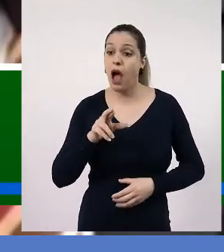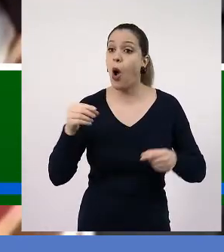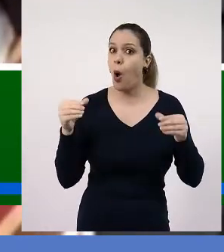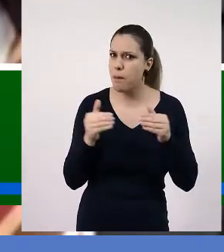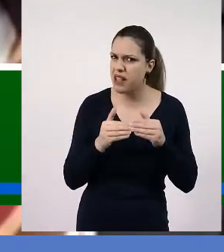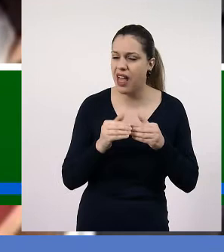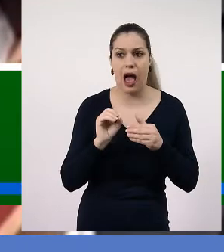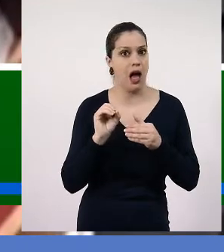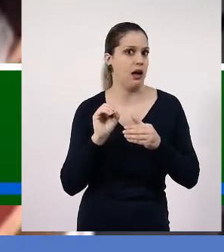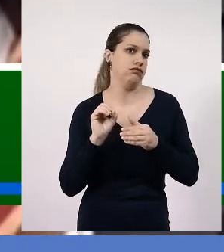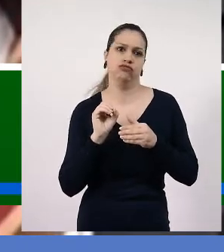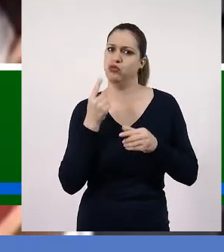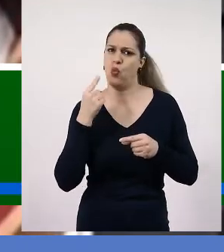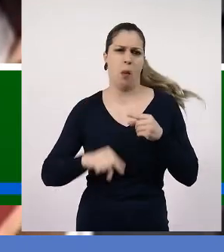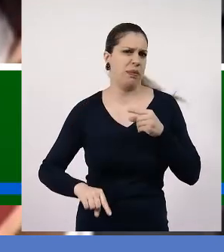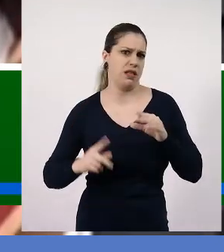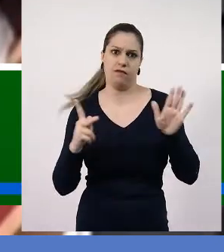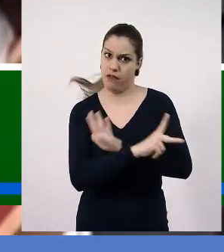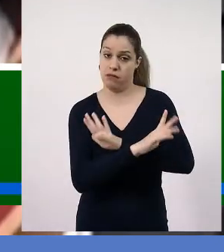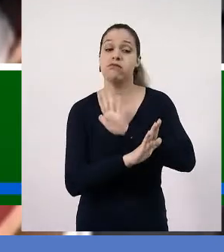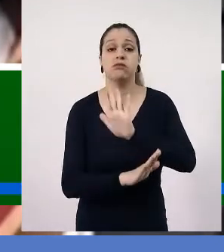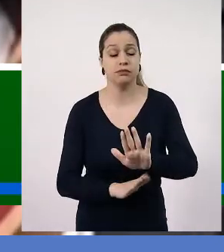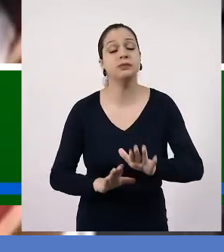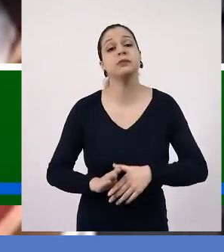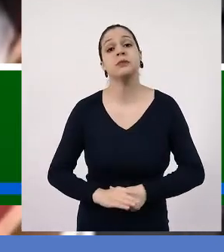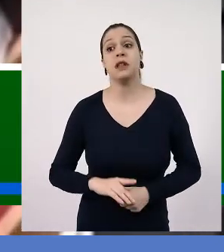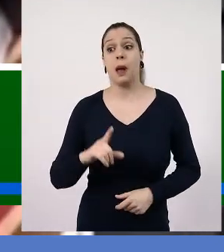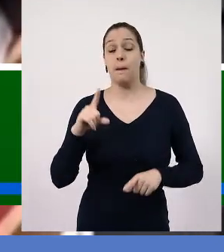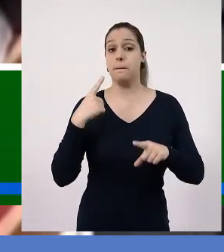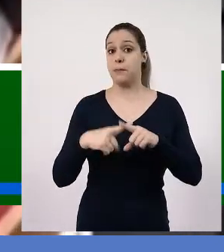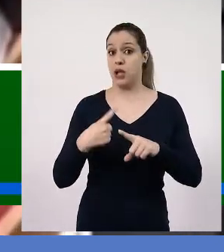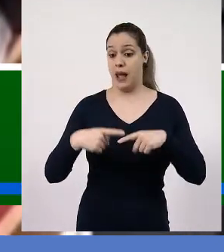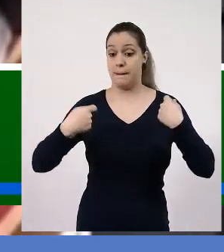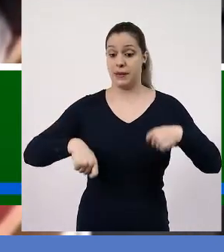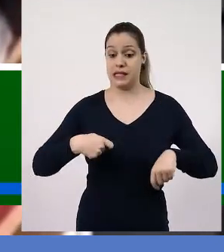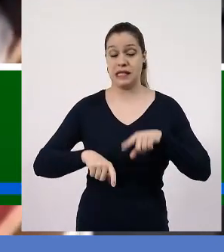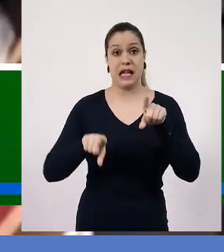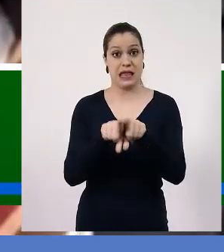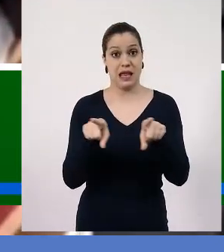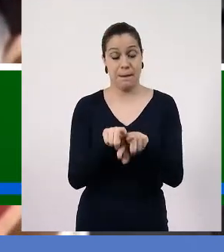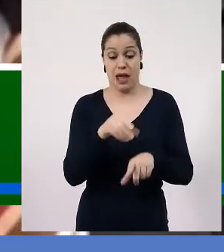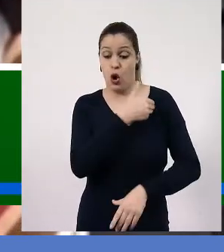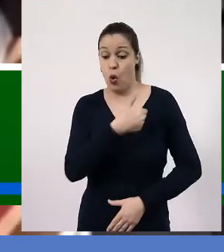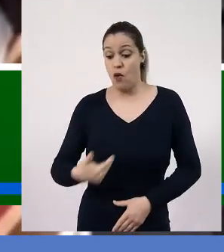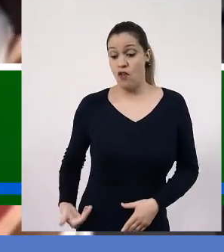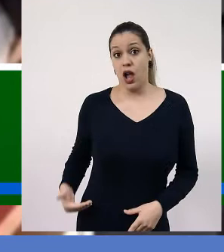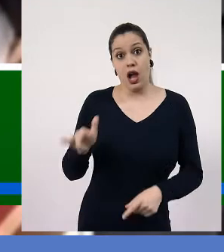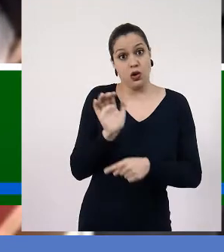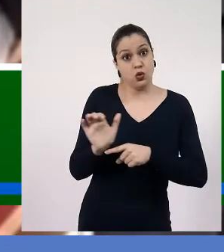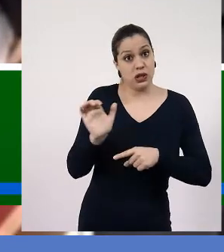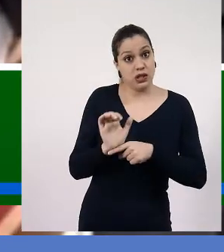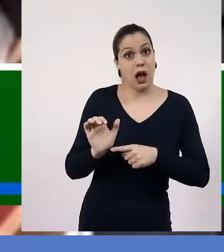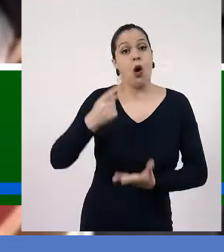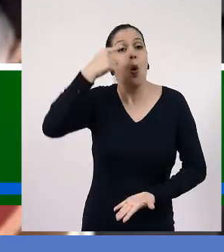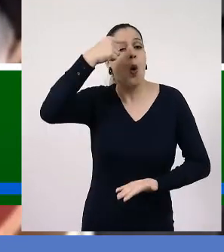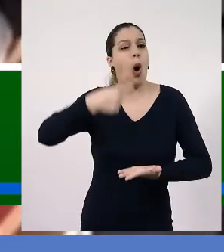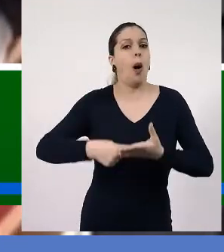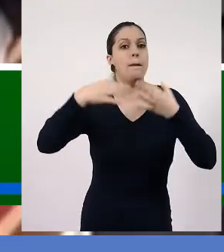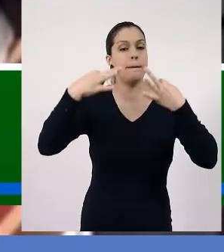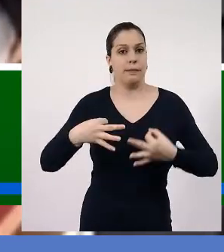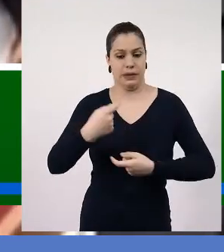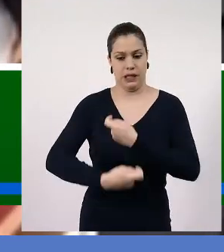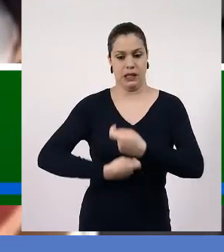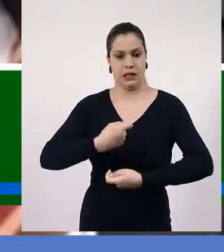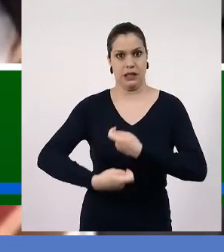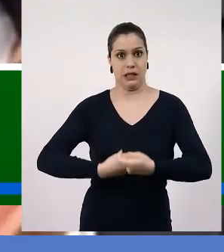traz comprometimento para o governo do Estado, né, no que tange as contas públicas, no que tange a economia do Estado,